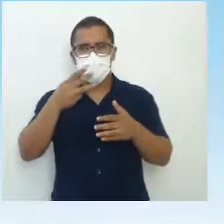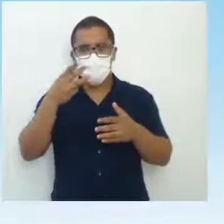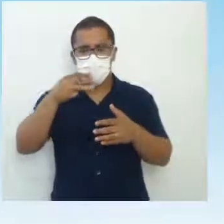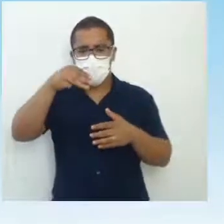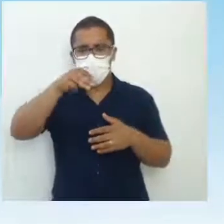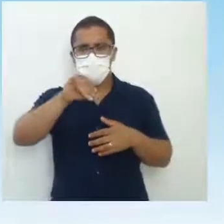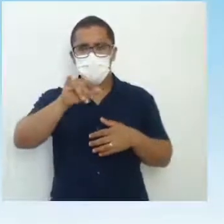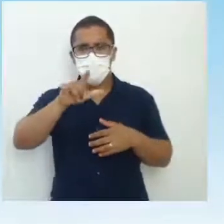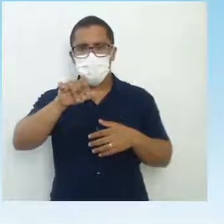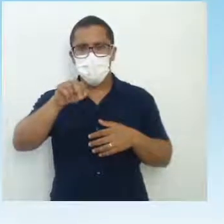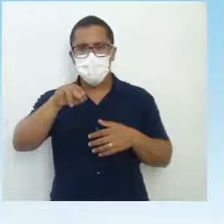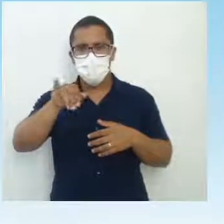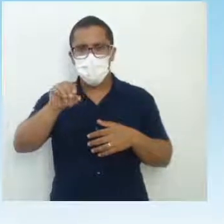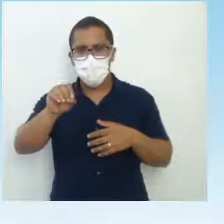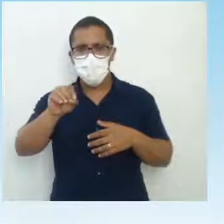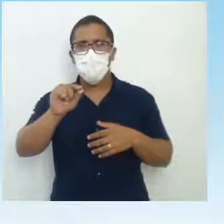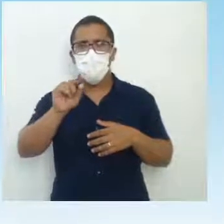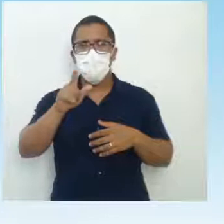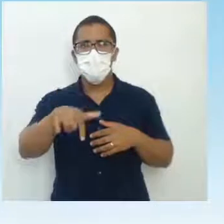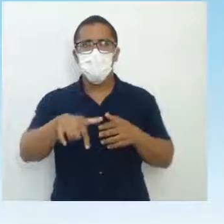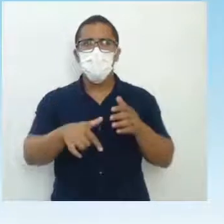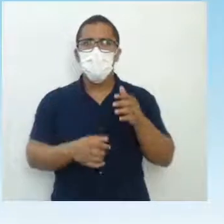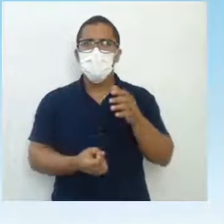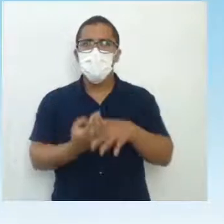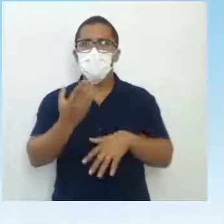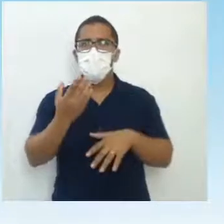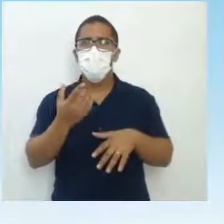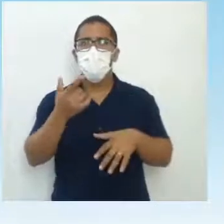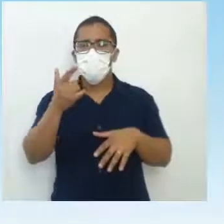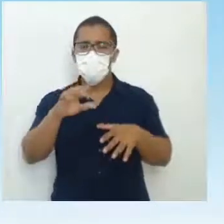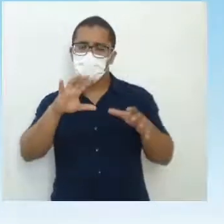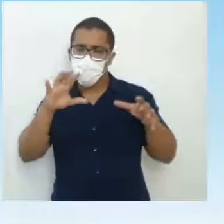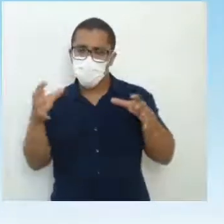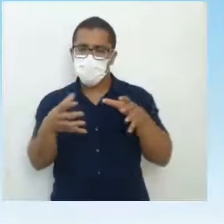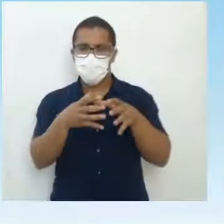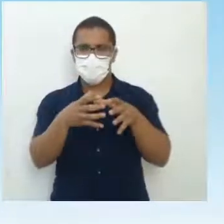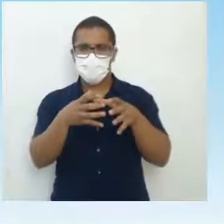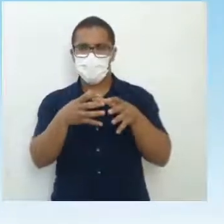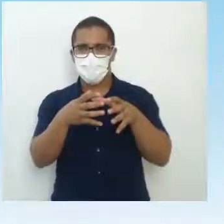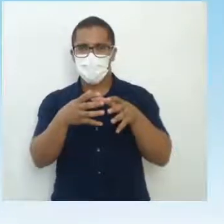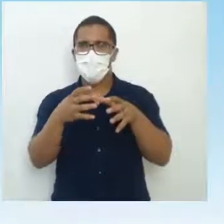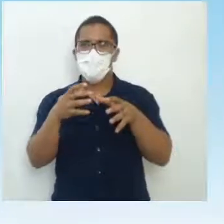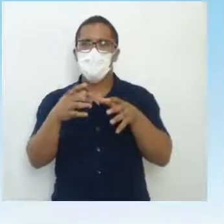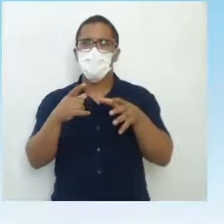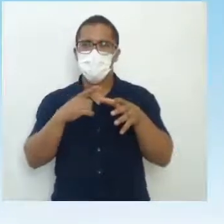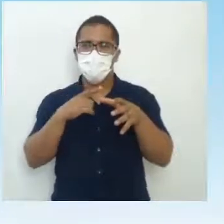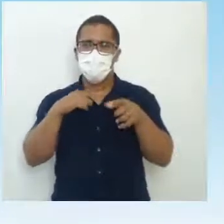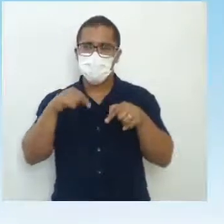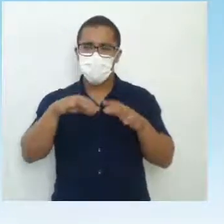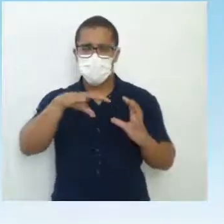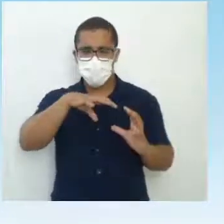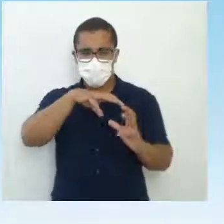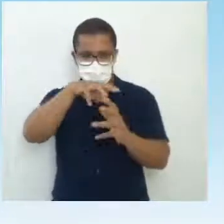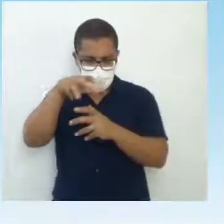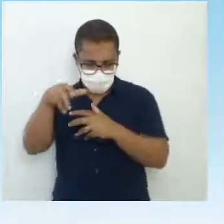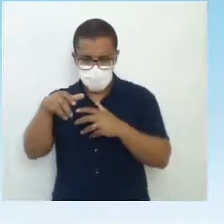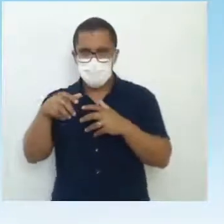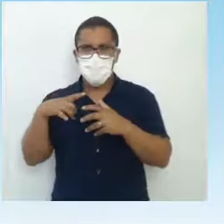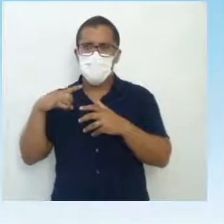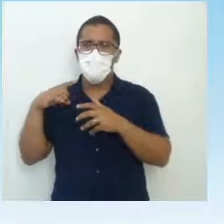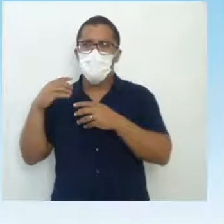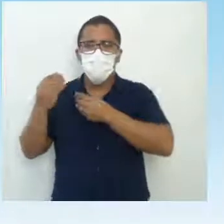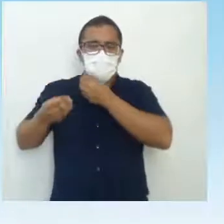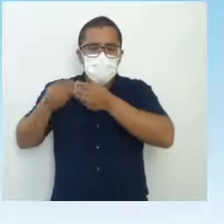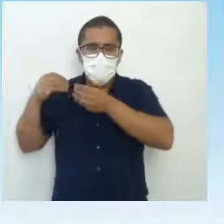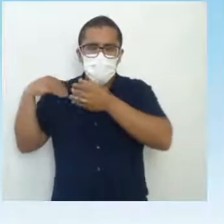surgiu a necessidade de mais uma vez ser feita a integração das raízes deste planeta, certo? As